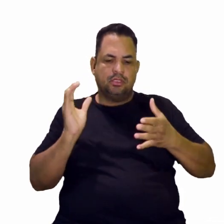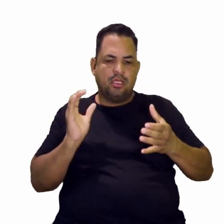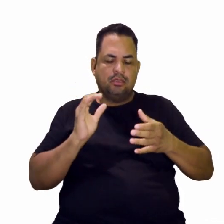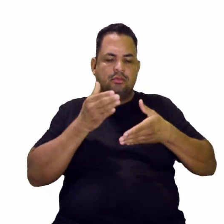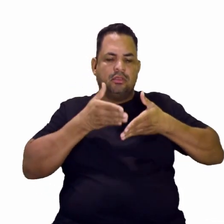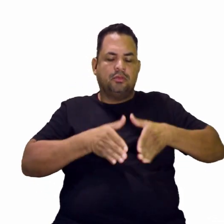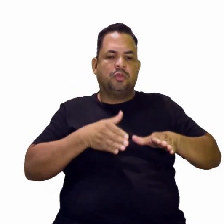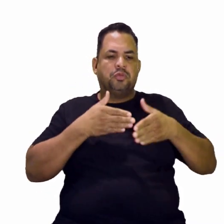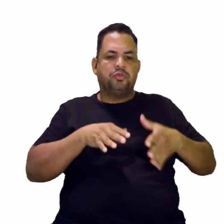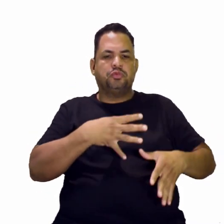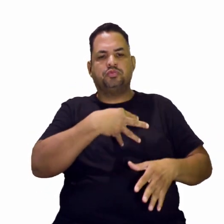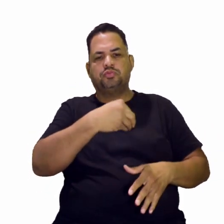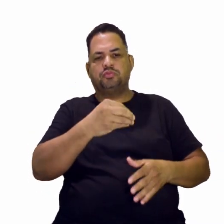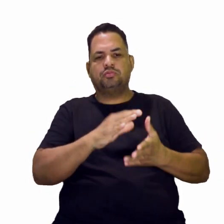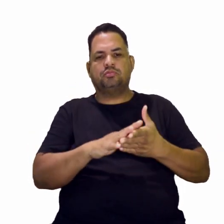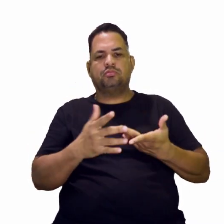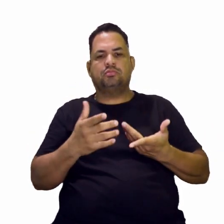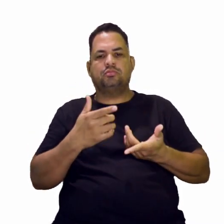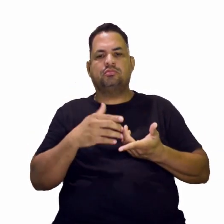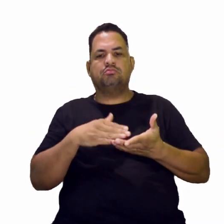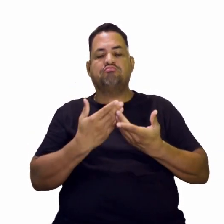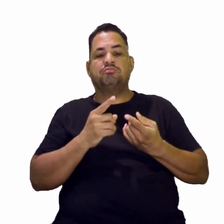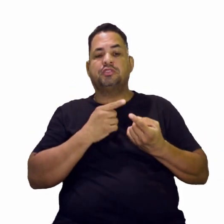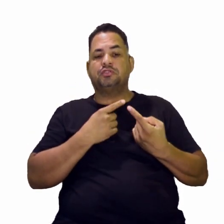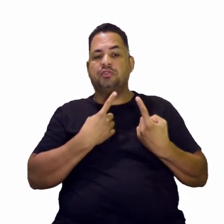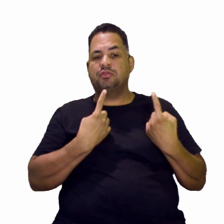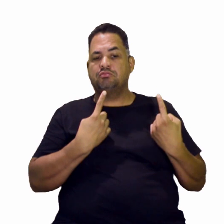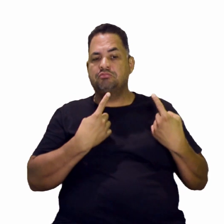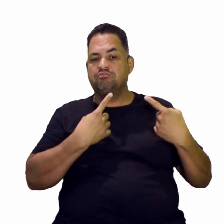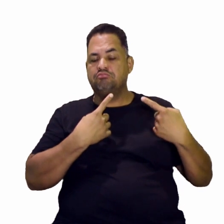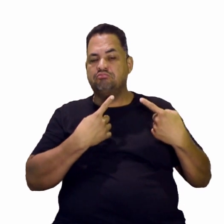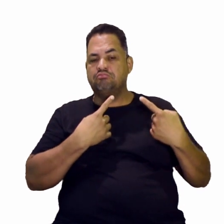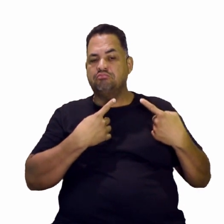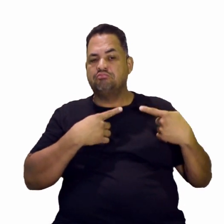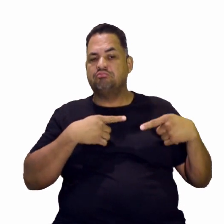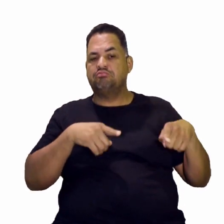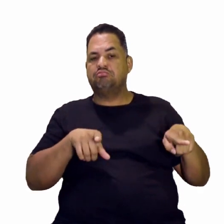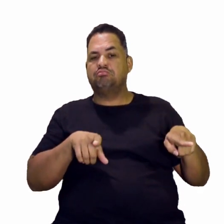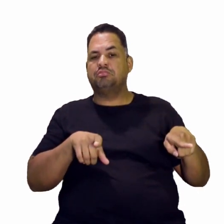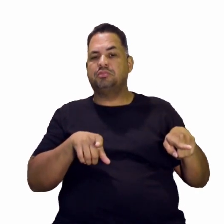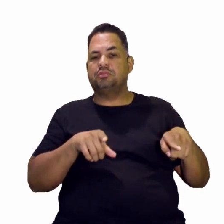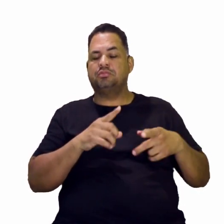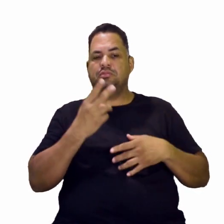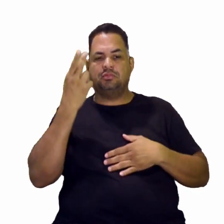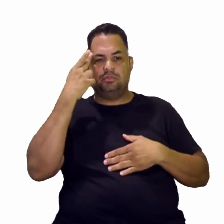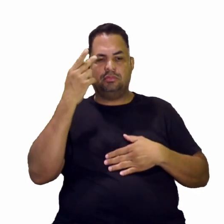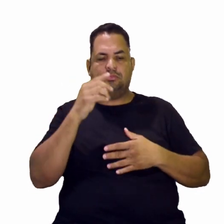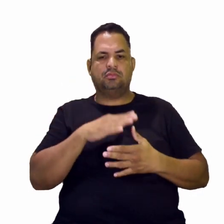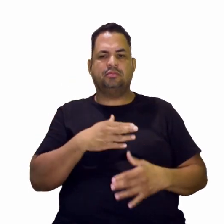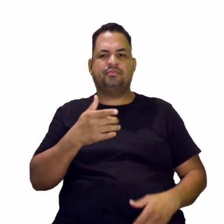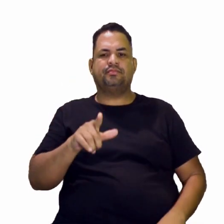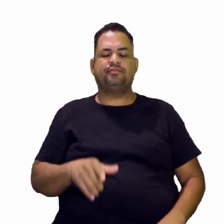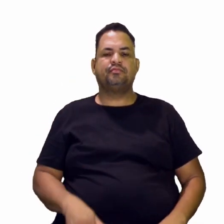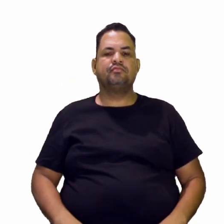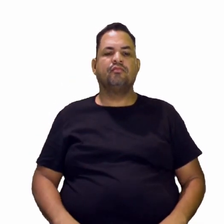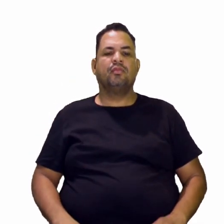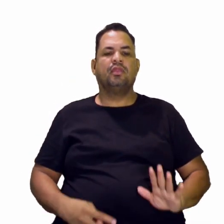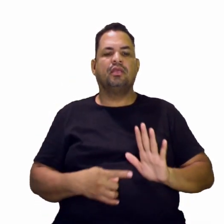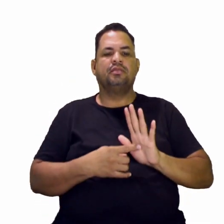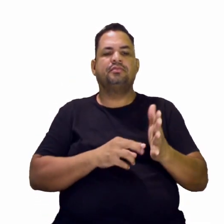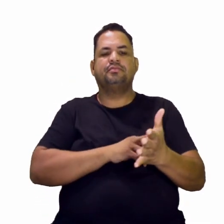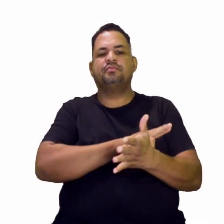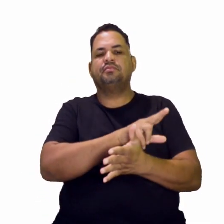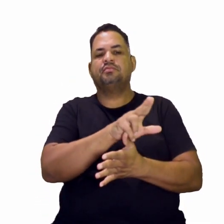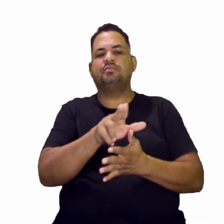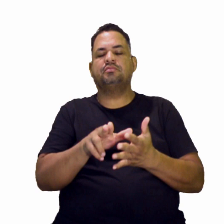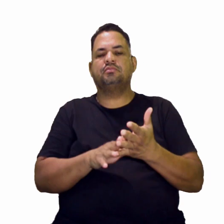reproduz, quais os seus inimigos naturais e etc. Esse etc. aqui representa